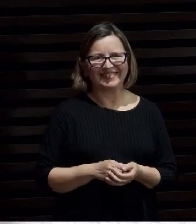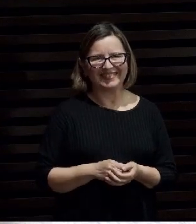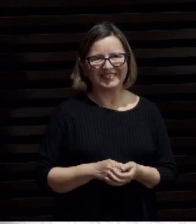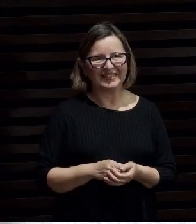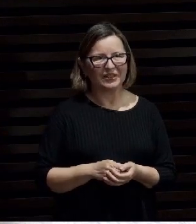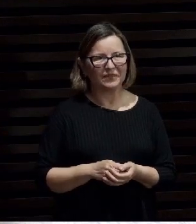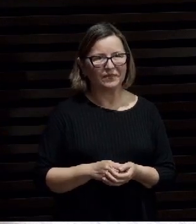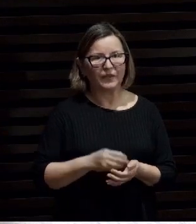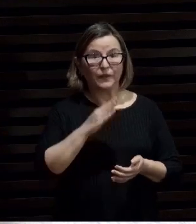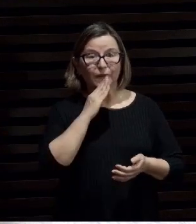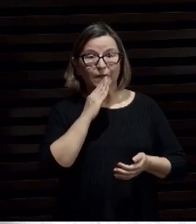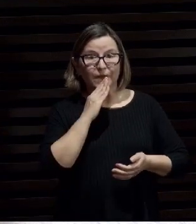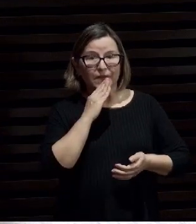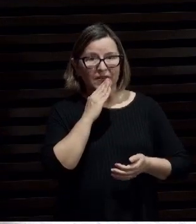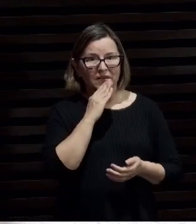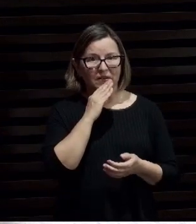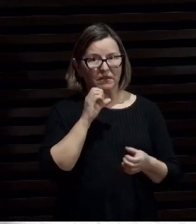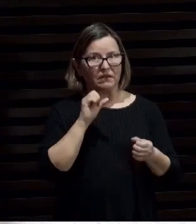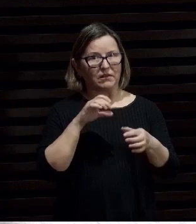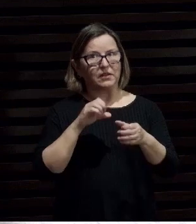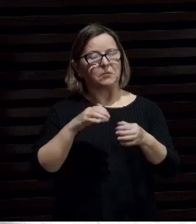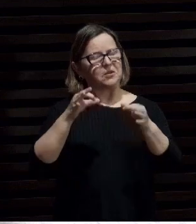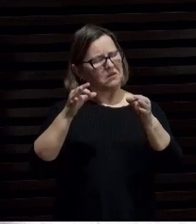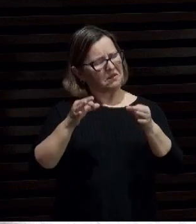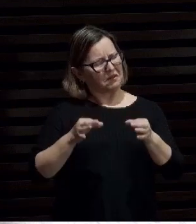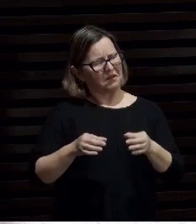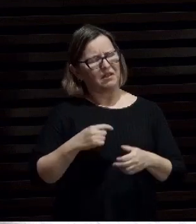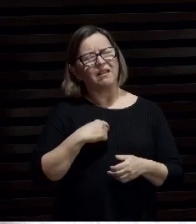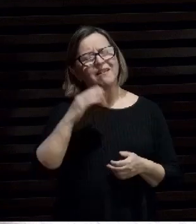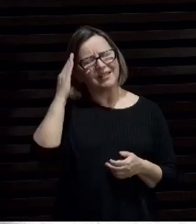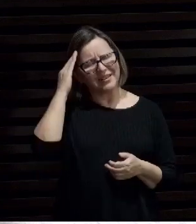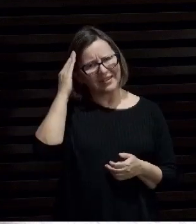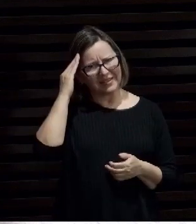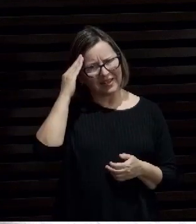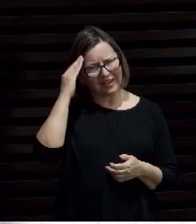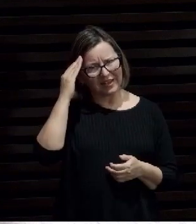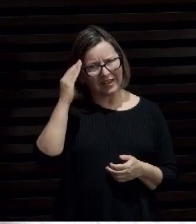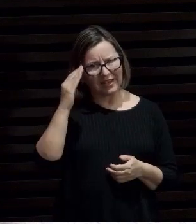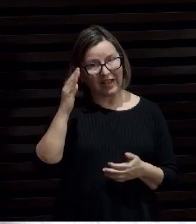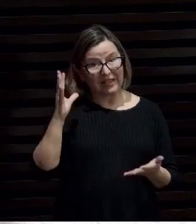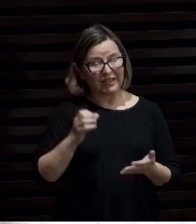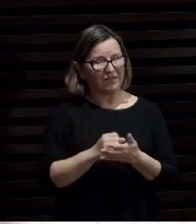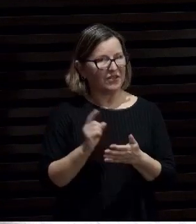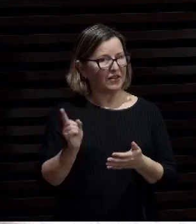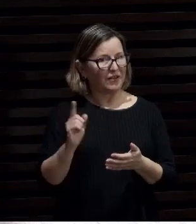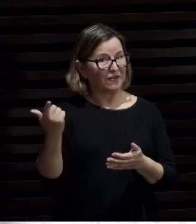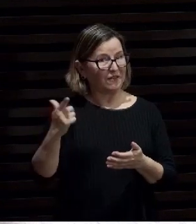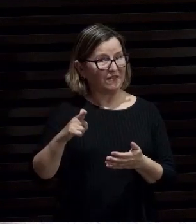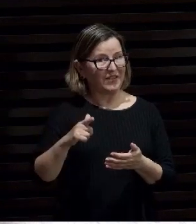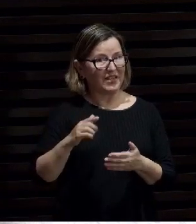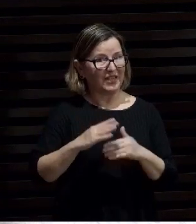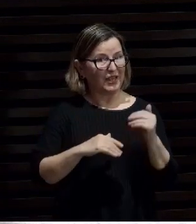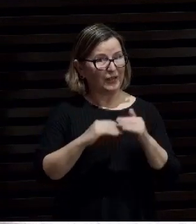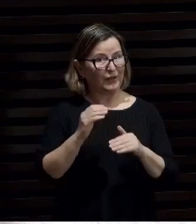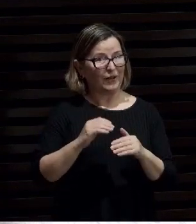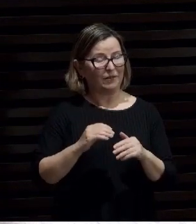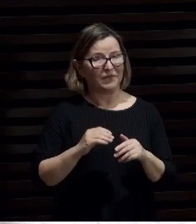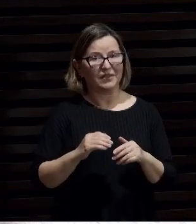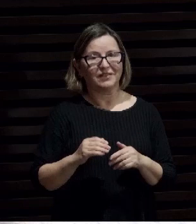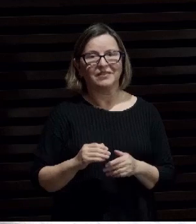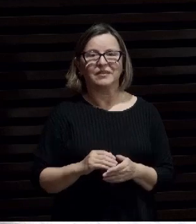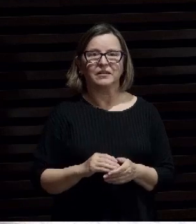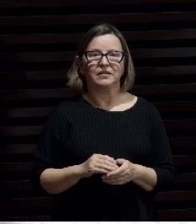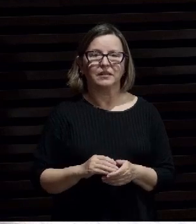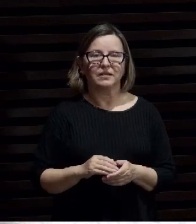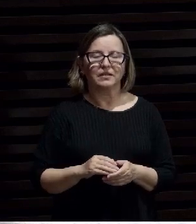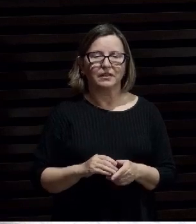Eu conheço a doutrina correta. Eu sei que a salvação não é pelas obras, é pelo novo nascimento. Doutrina